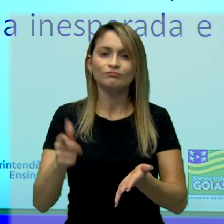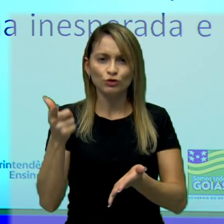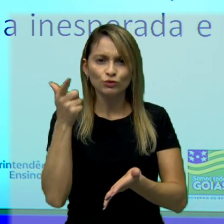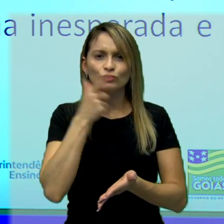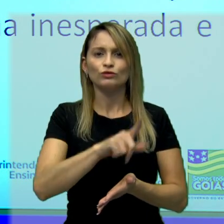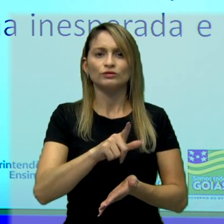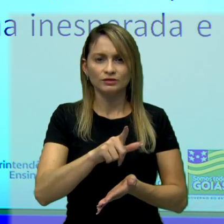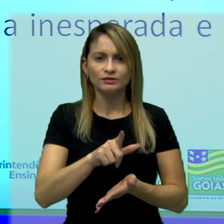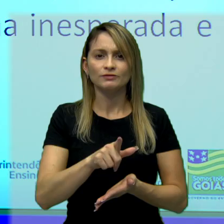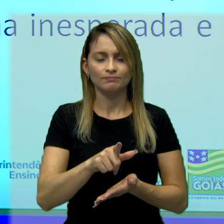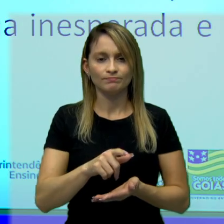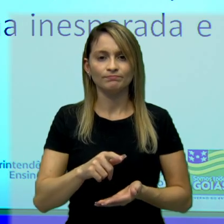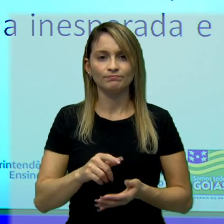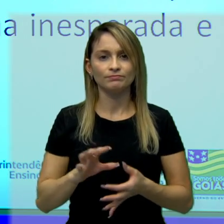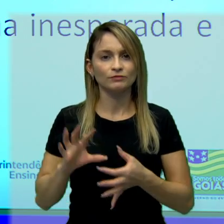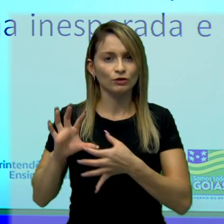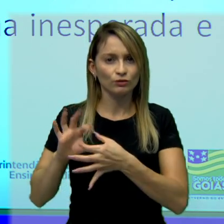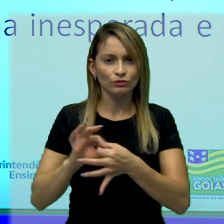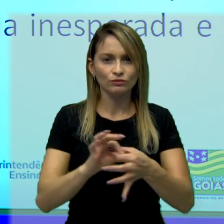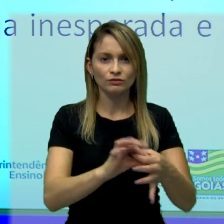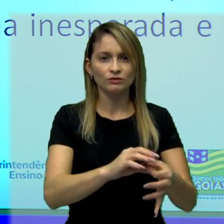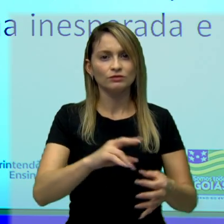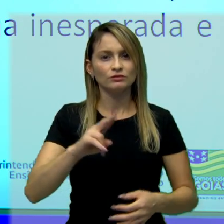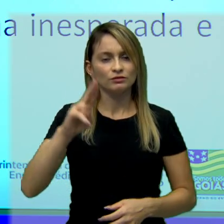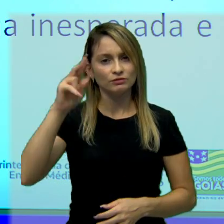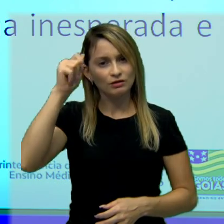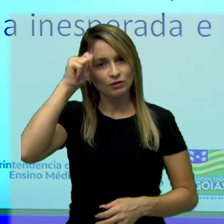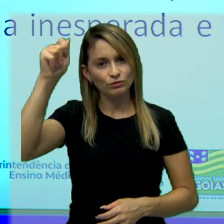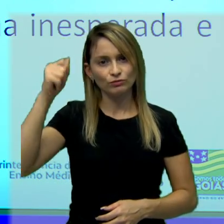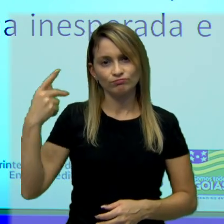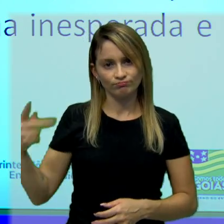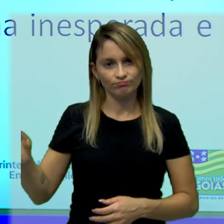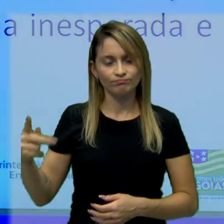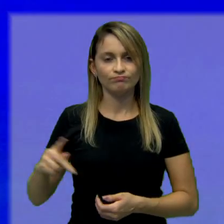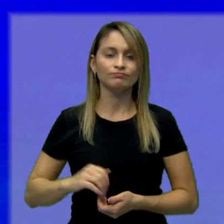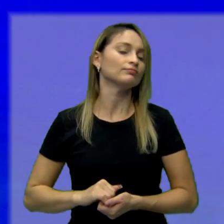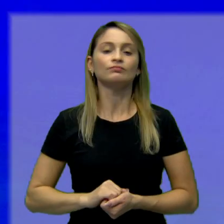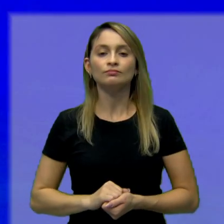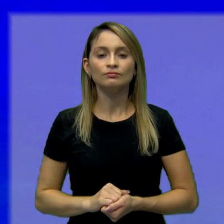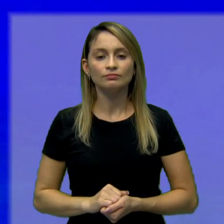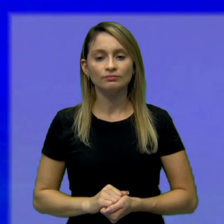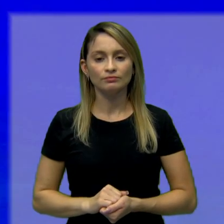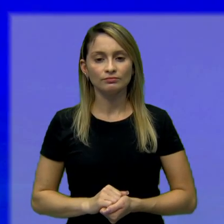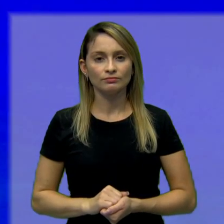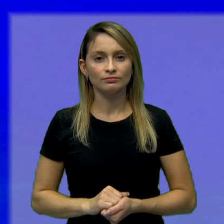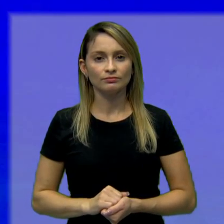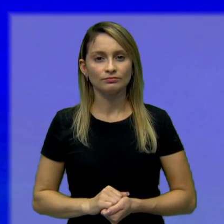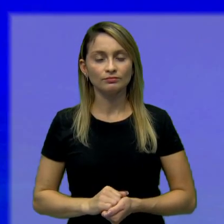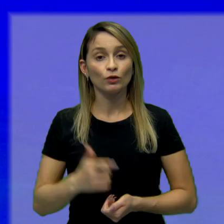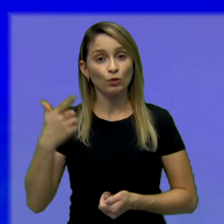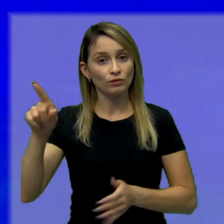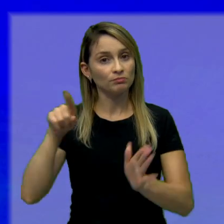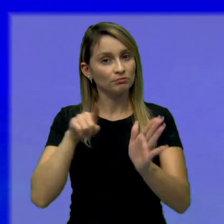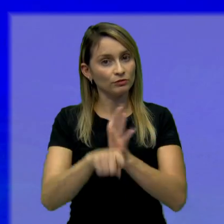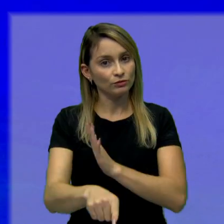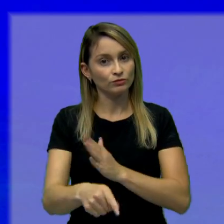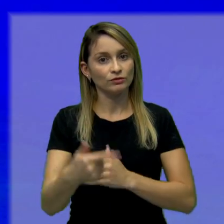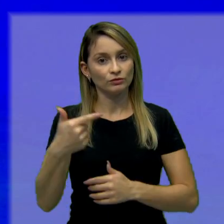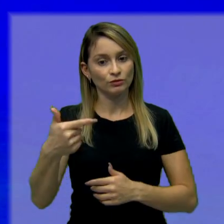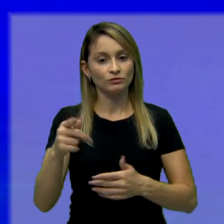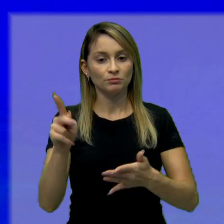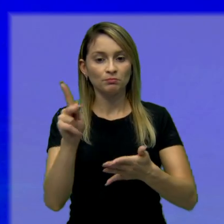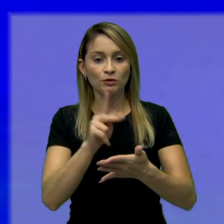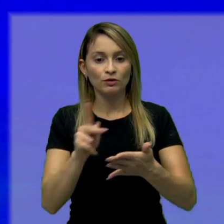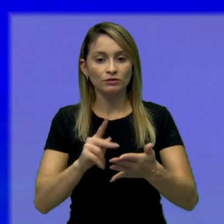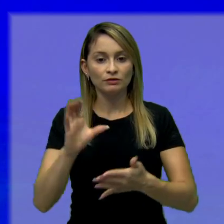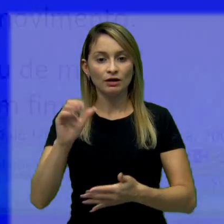e com uma falta de ânimo, que era o contexto dele. Vamos para mais uma? Vamos lá! Agora